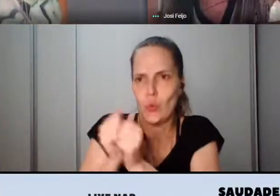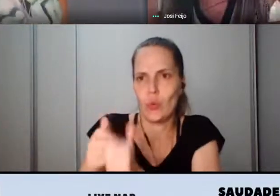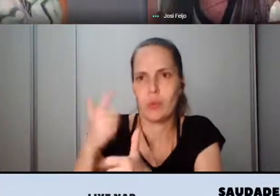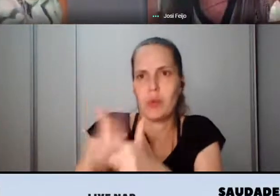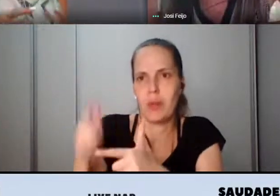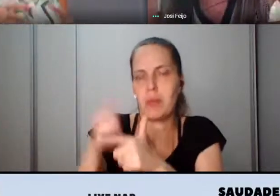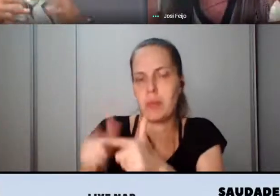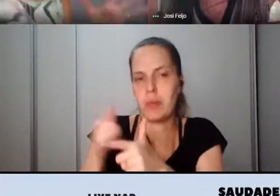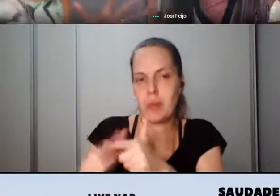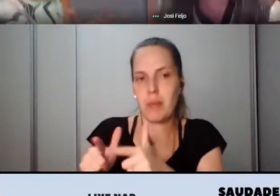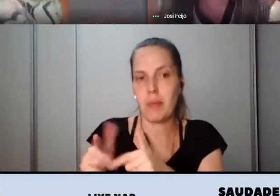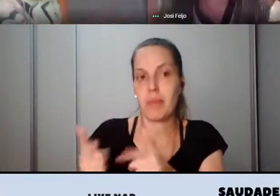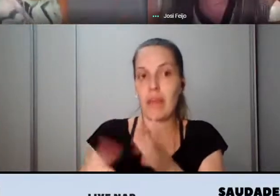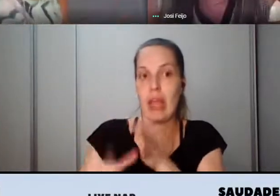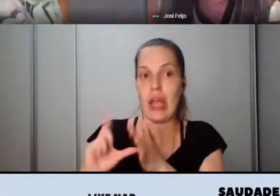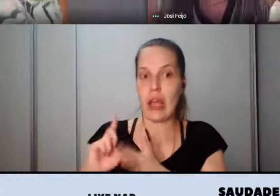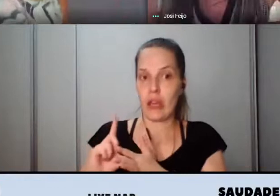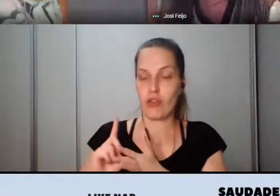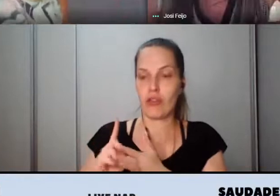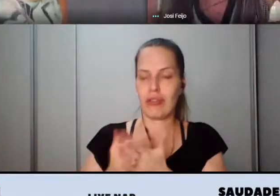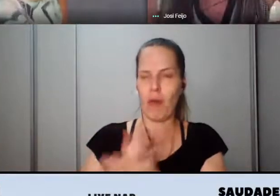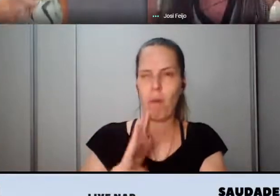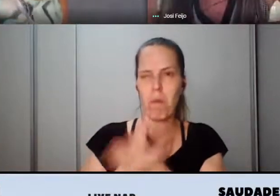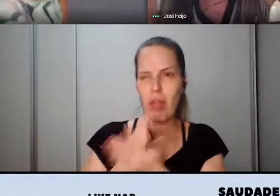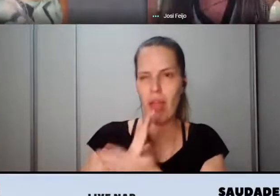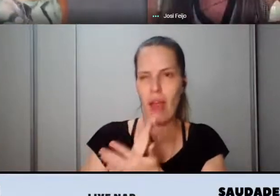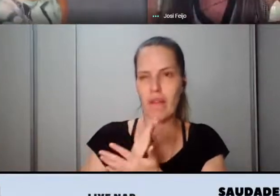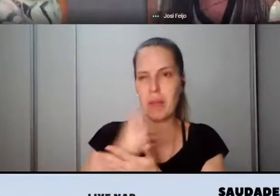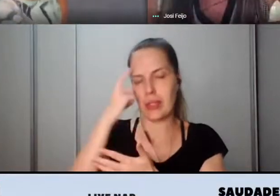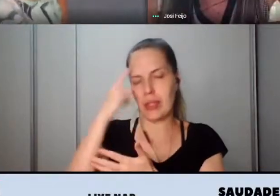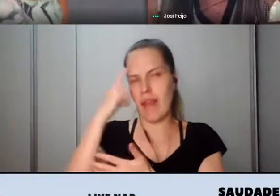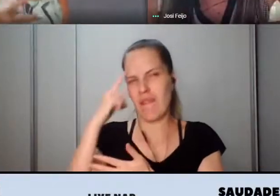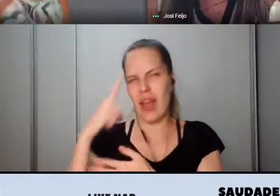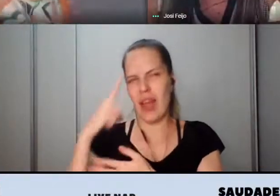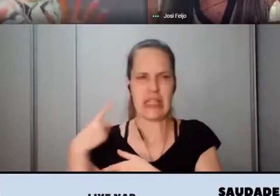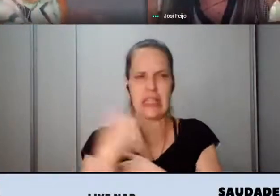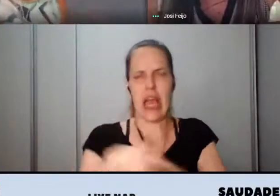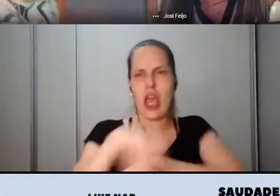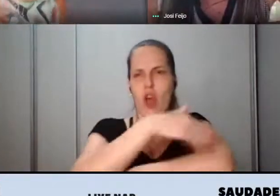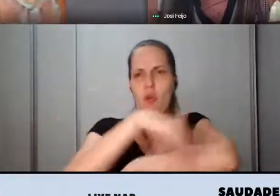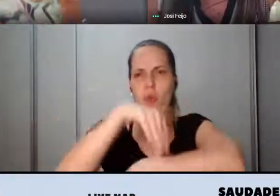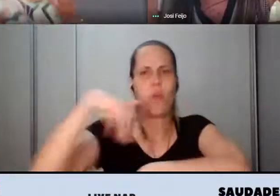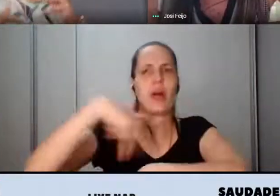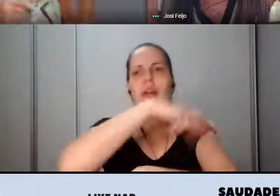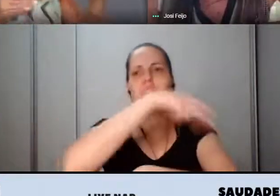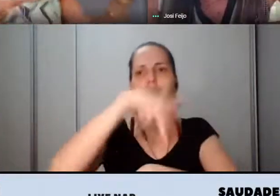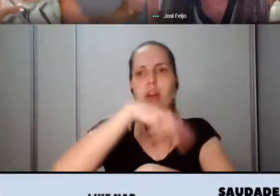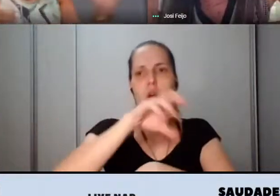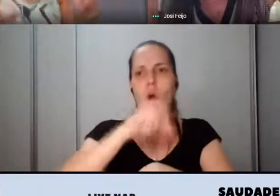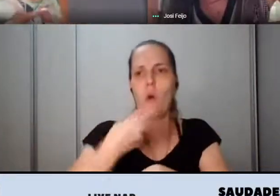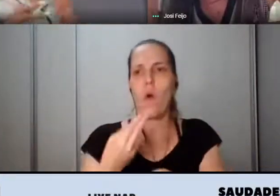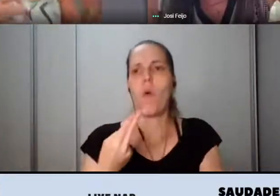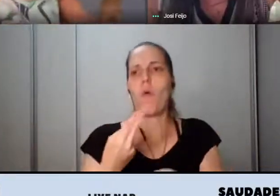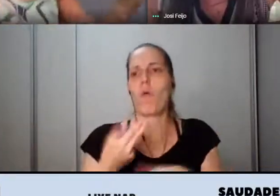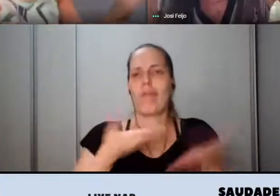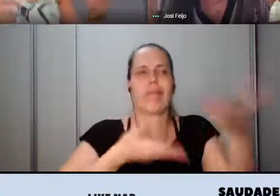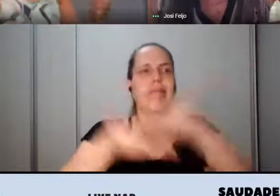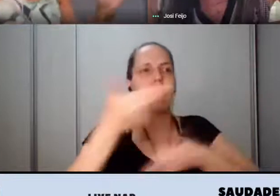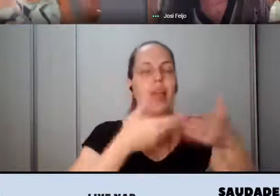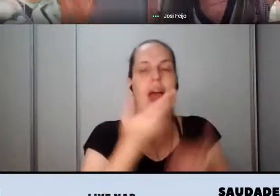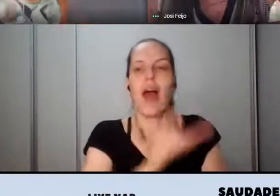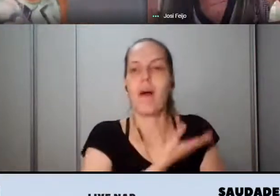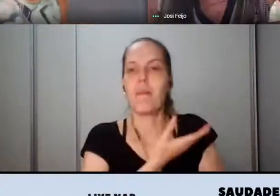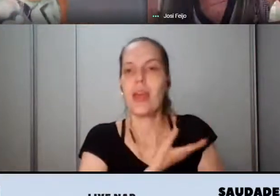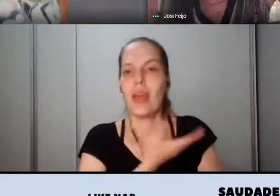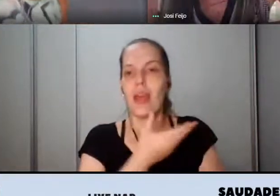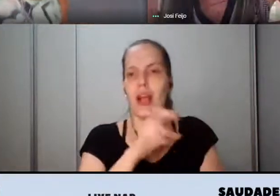pensava, vou dar uma volta na rua, ou então, hoje eu vou ver uma amigona, ou hoje eu vou jantar no